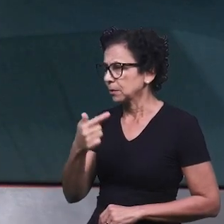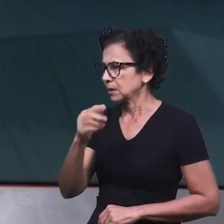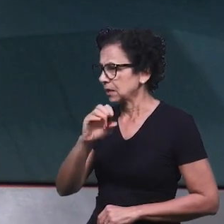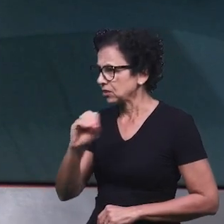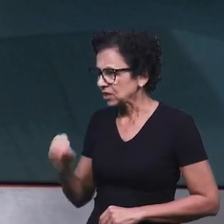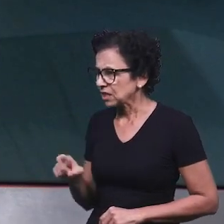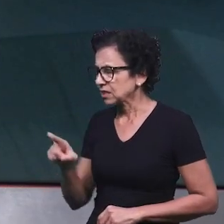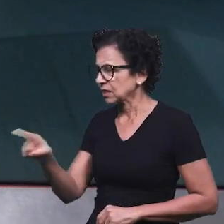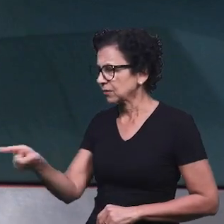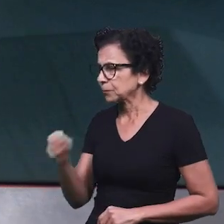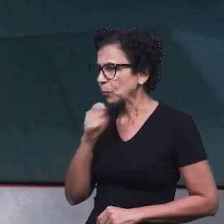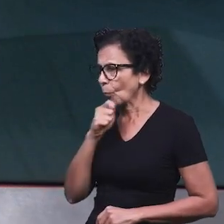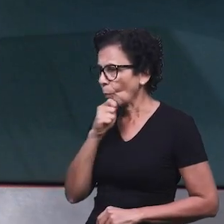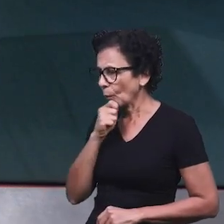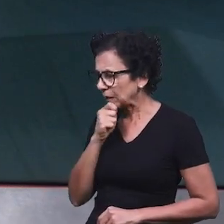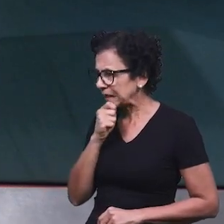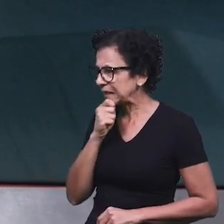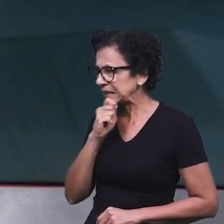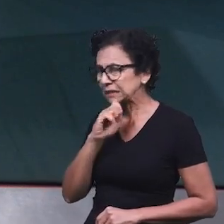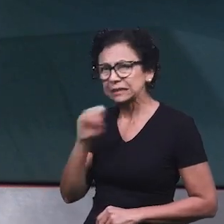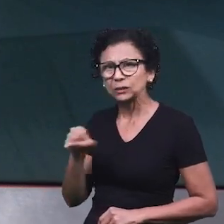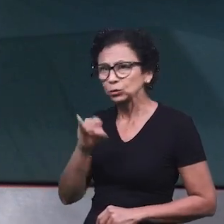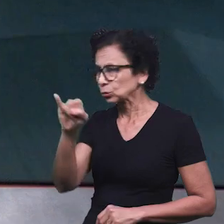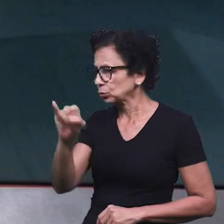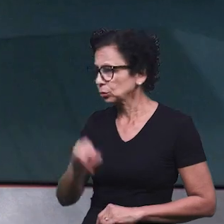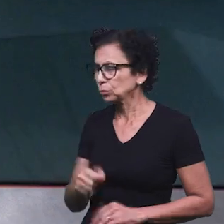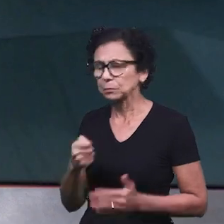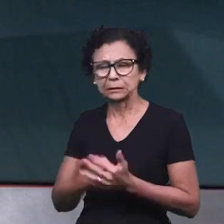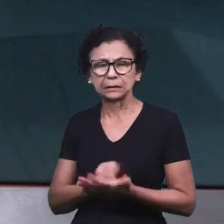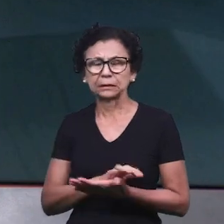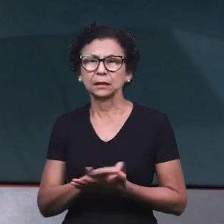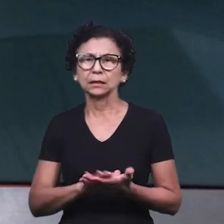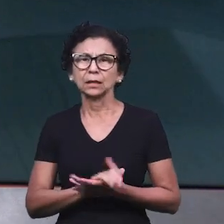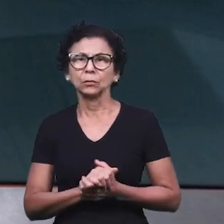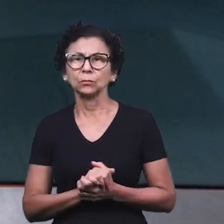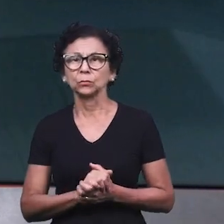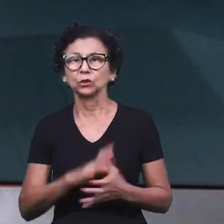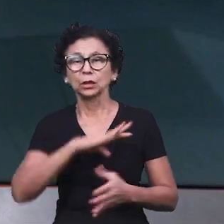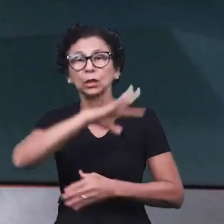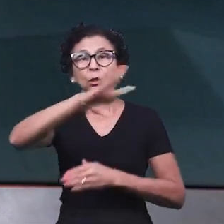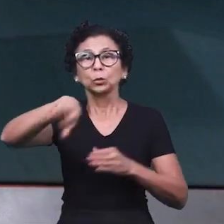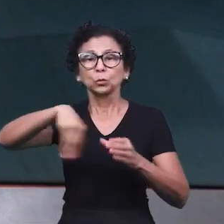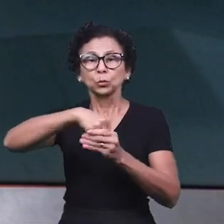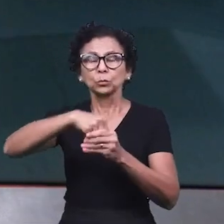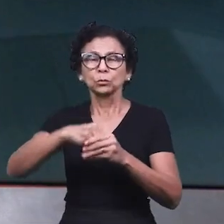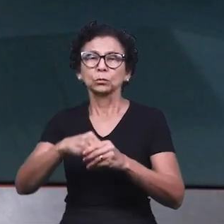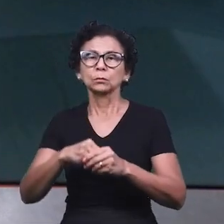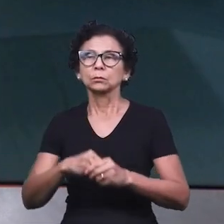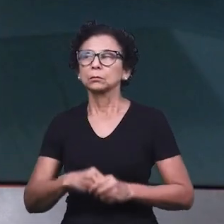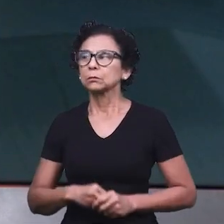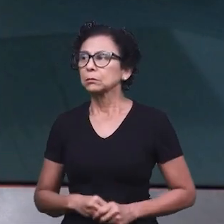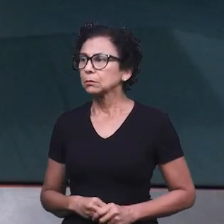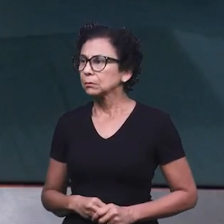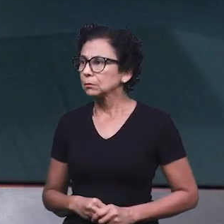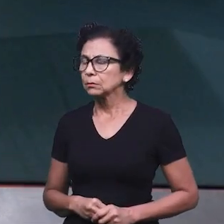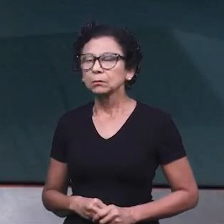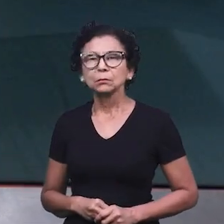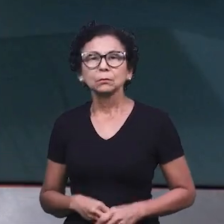129 mil e você disse que é sem juros? Não, você não vai ter que pagar juro nenhum daqui para frente mais. Por quê? Porque tudo já estava inserido